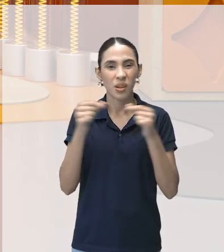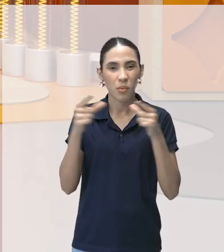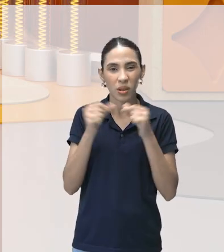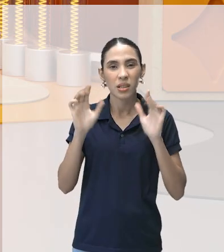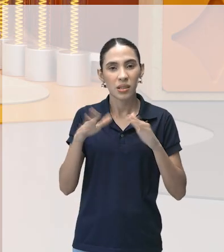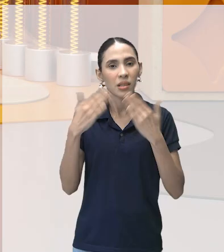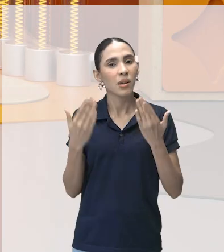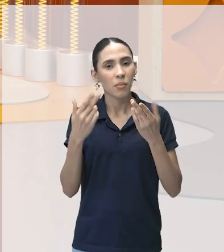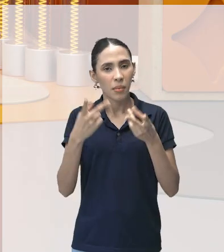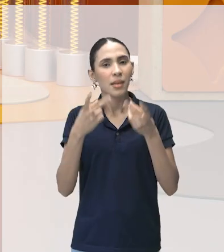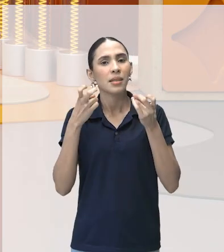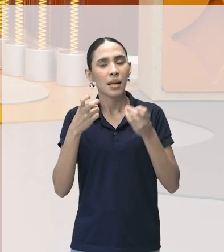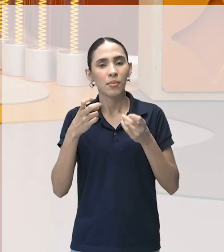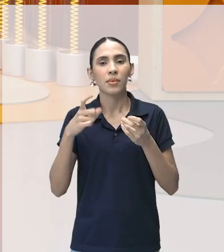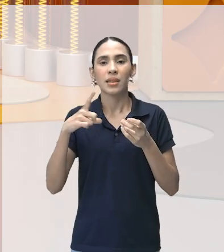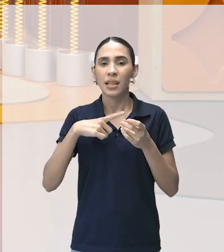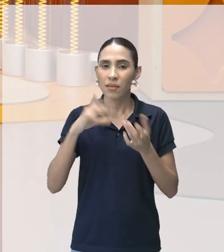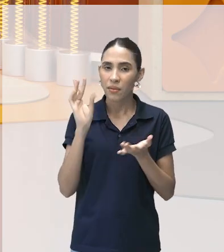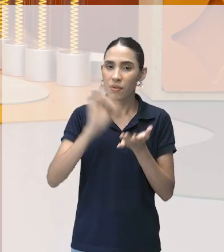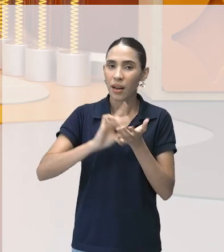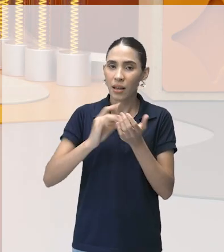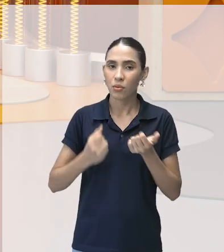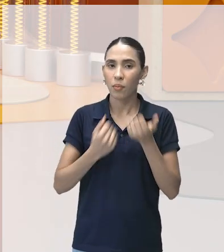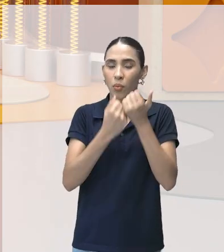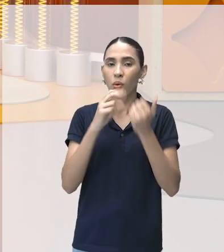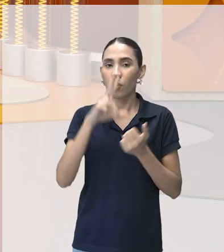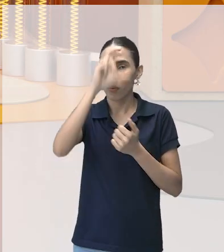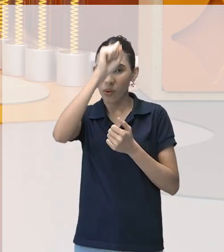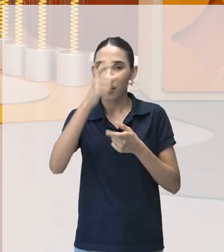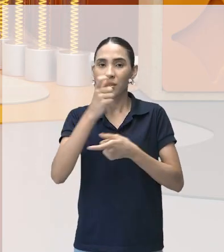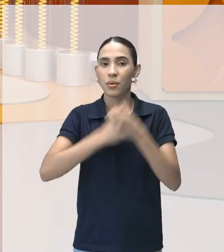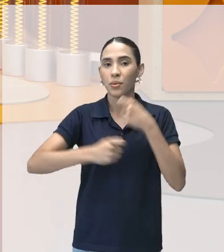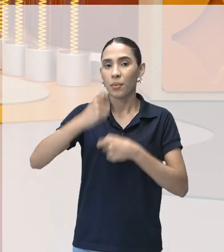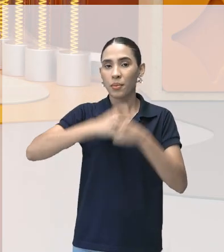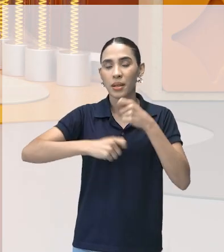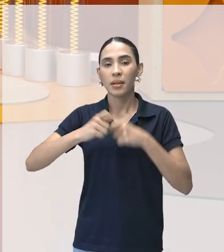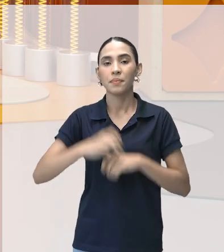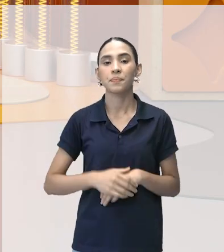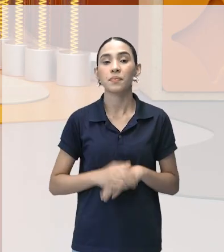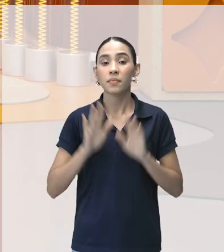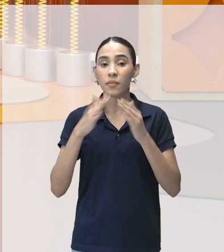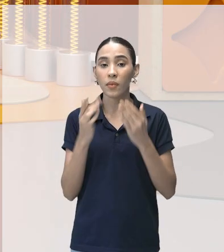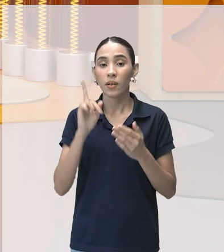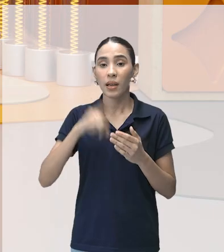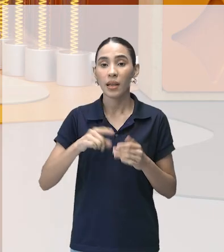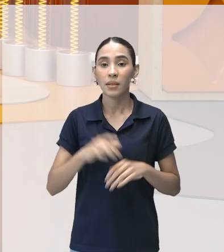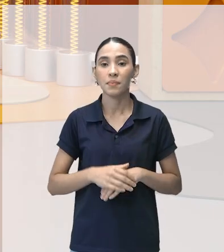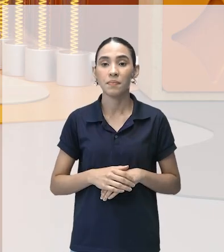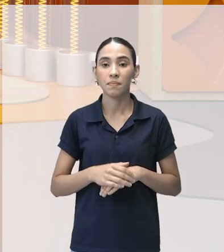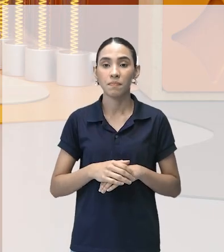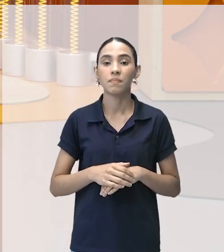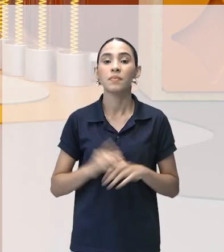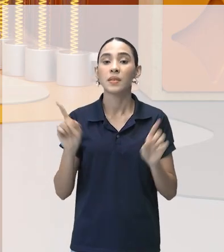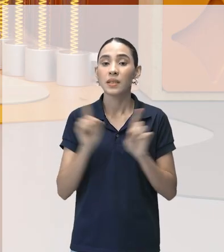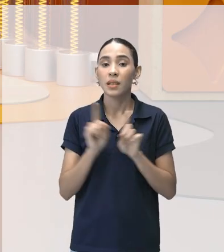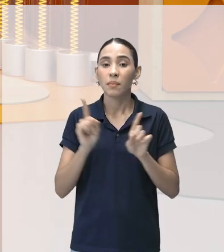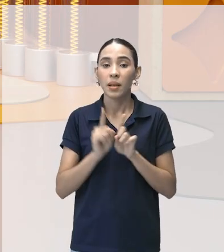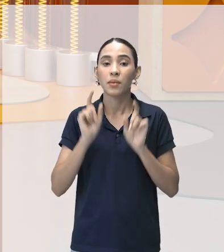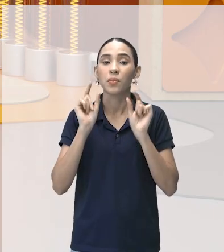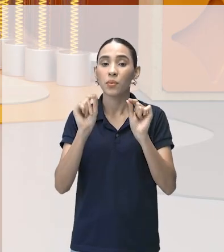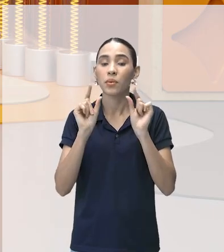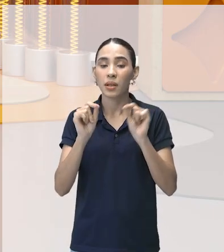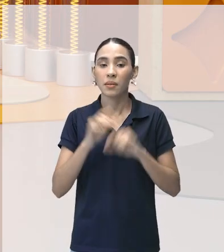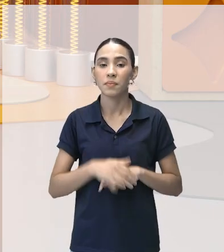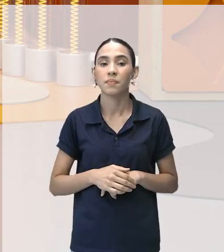observa que acabou realmente fortalecendo, né, a economia desses países. Então, essa vai ser uma das vantagens. E também o